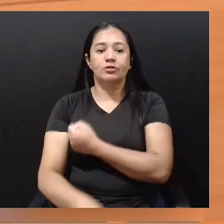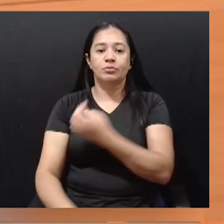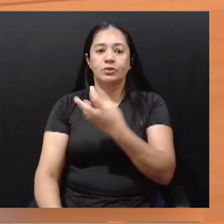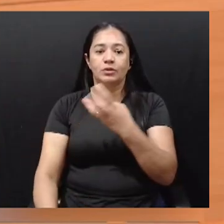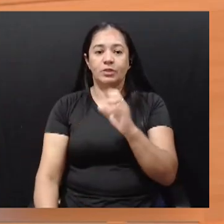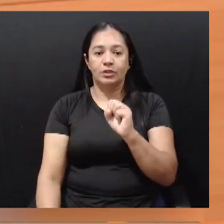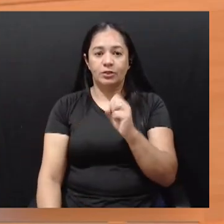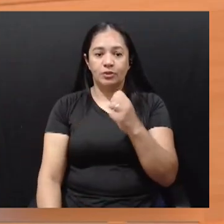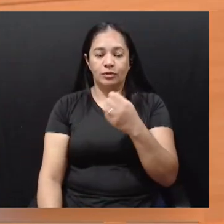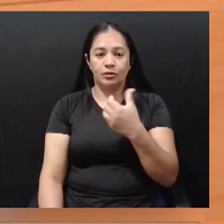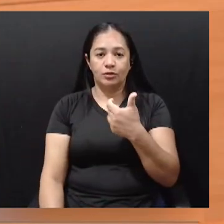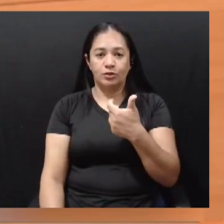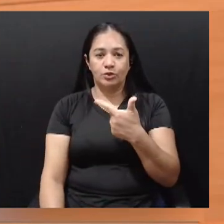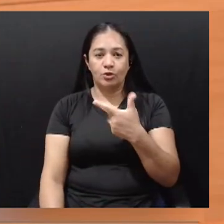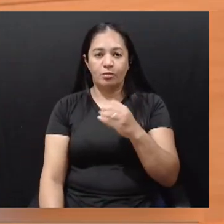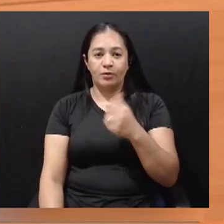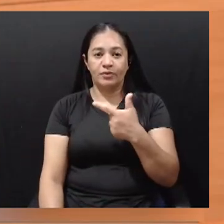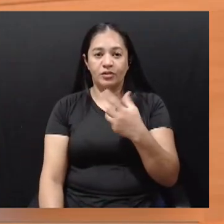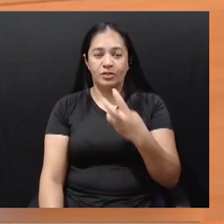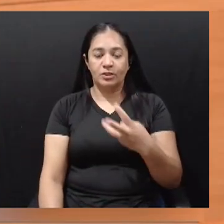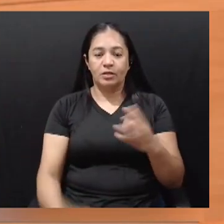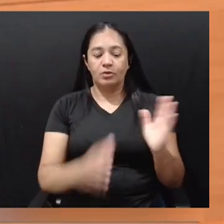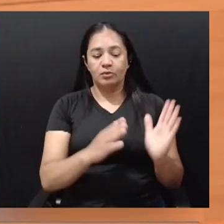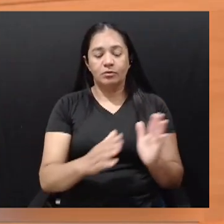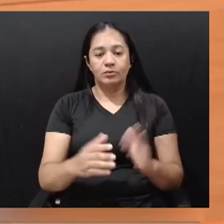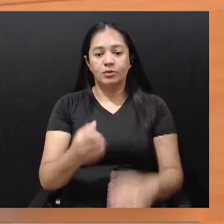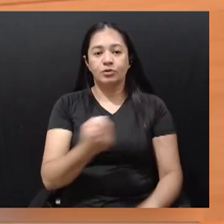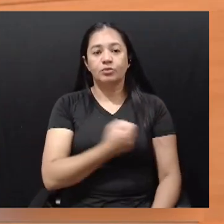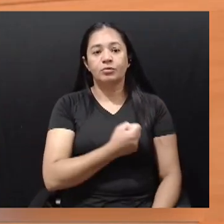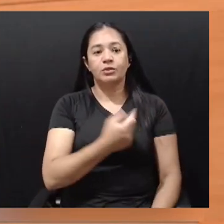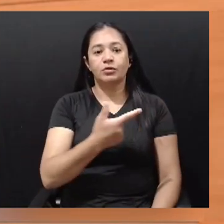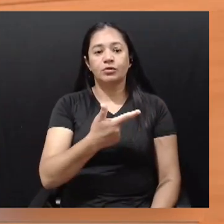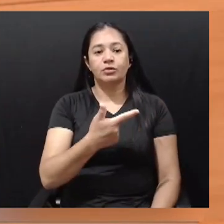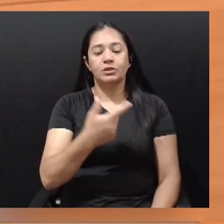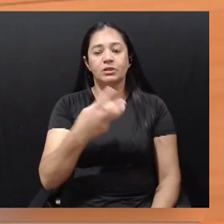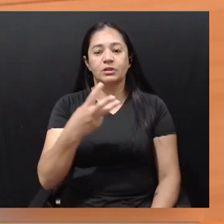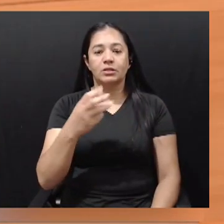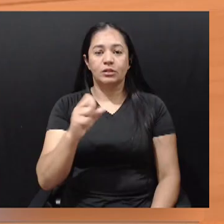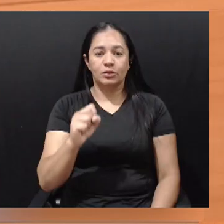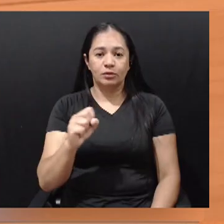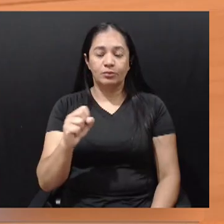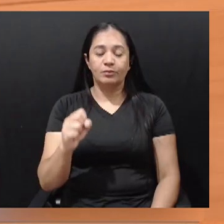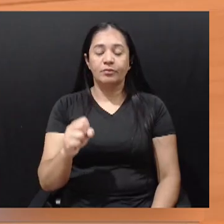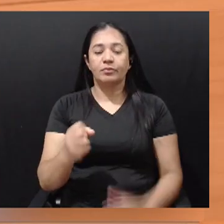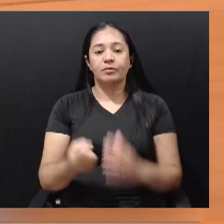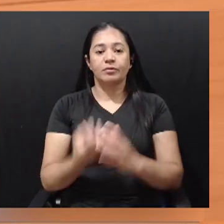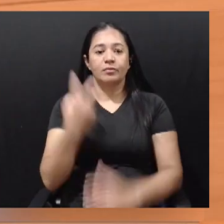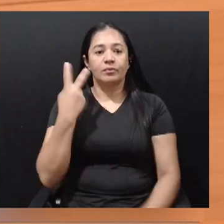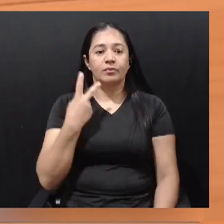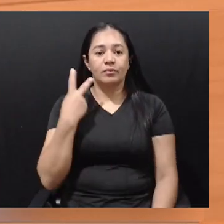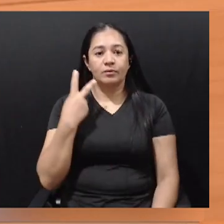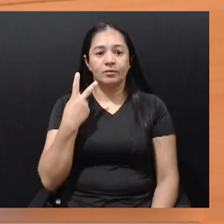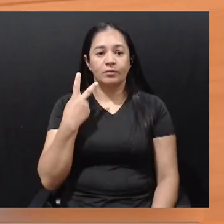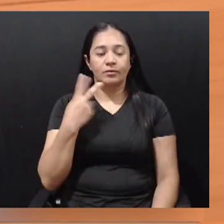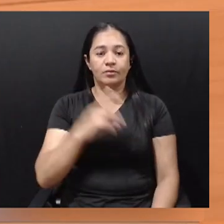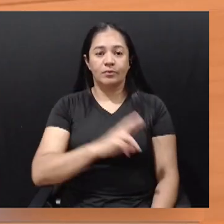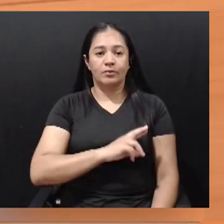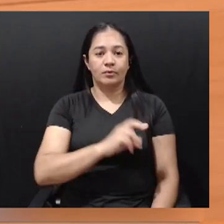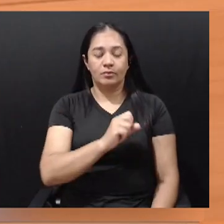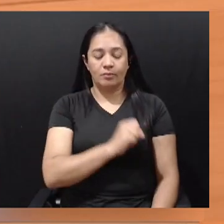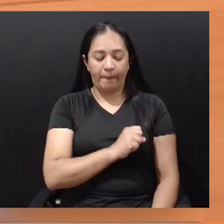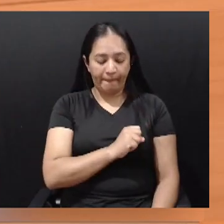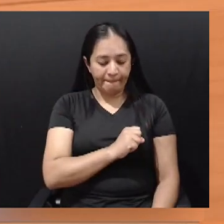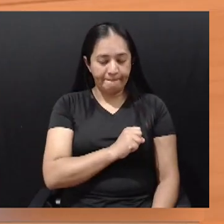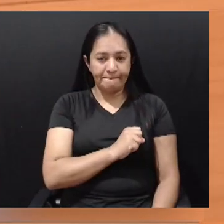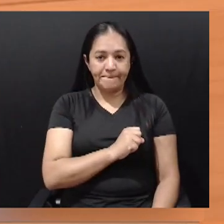38/2023, processo número 238.480, de autoria do senhor Luiz Rossini, que altera o inciso